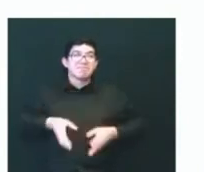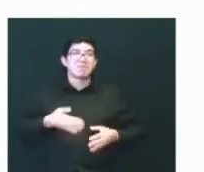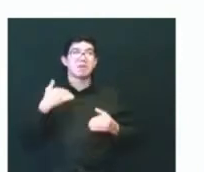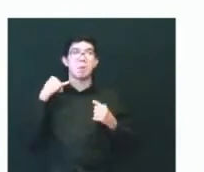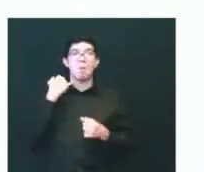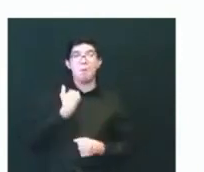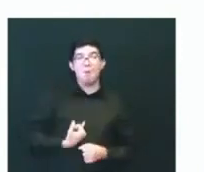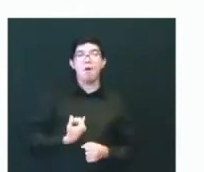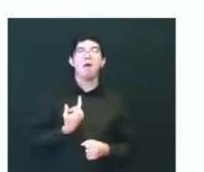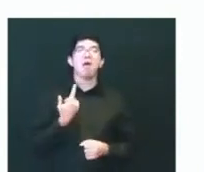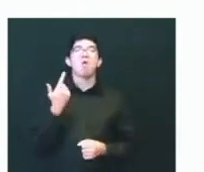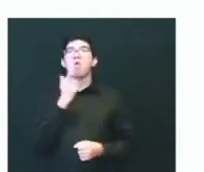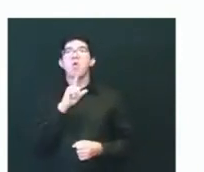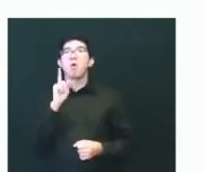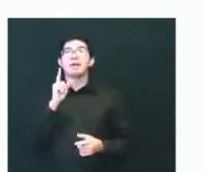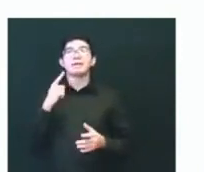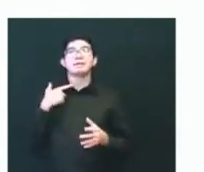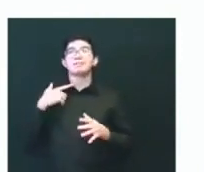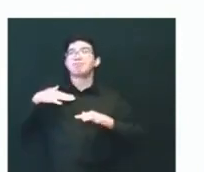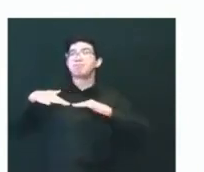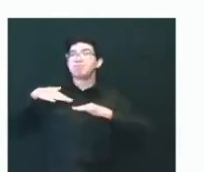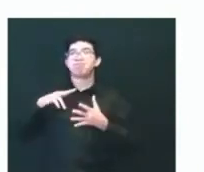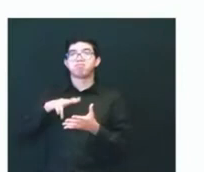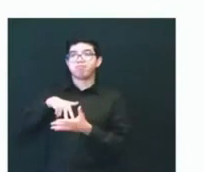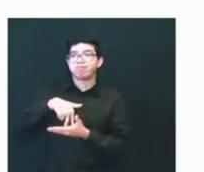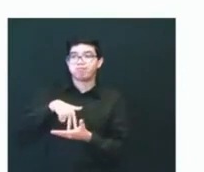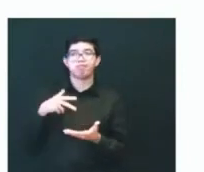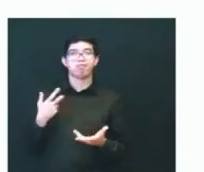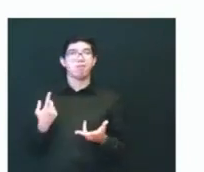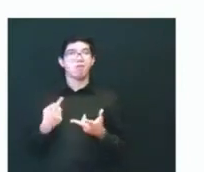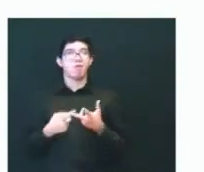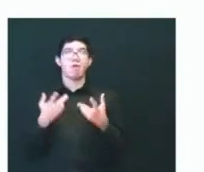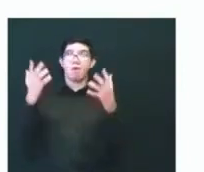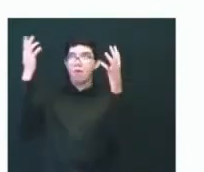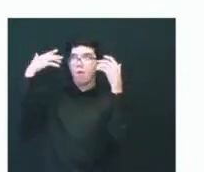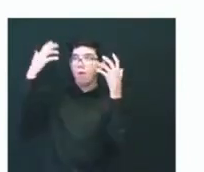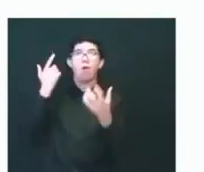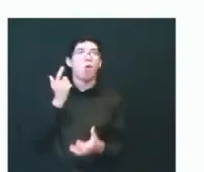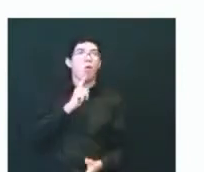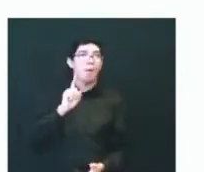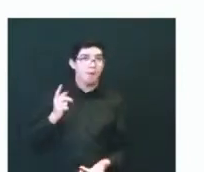maior dificuldade para realizar suas atividades diárias, de se levantar, de tomar um banho só,